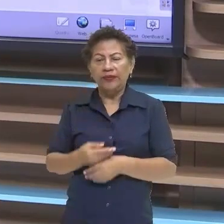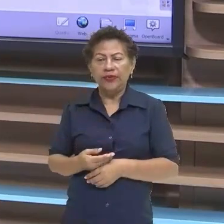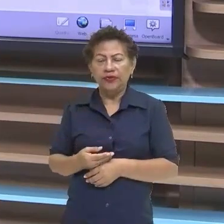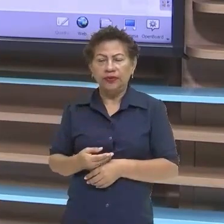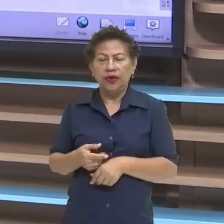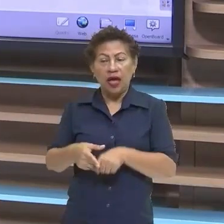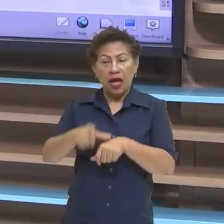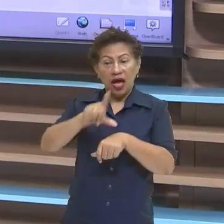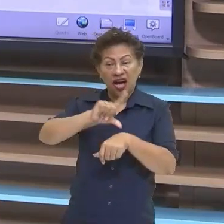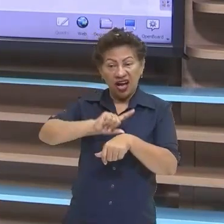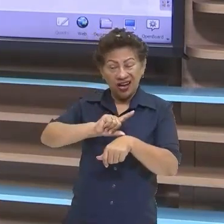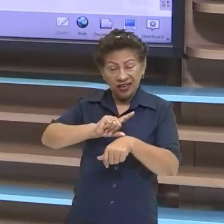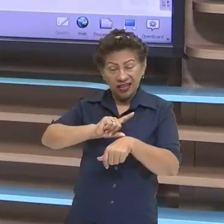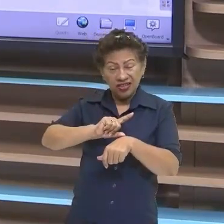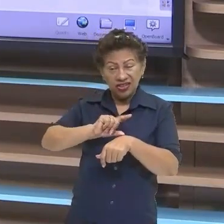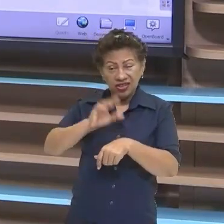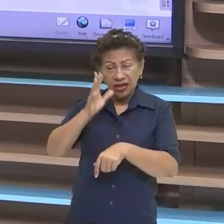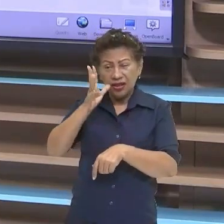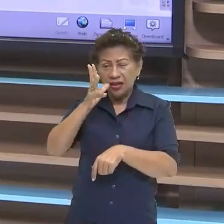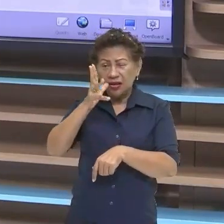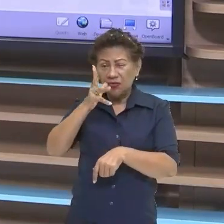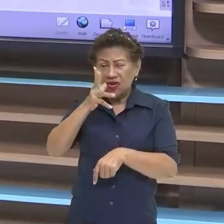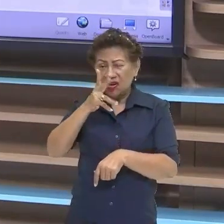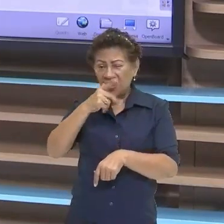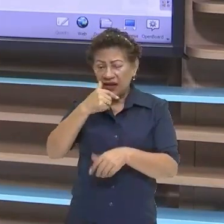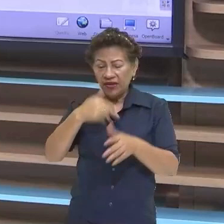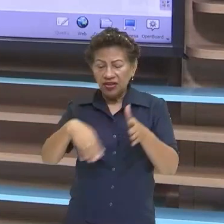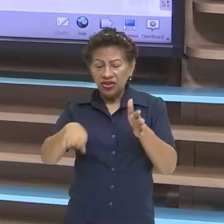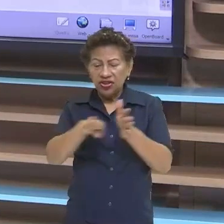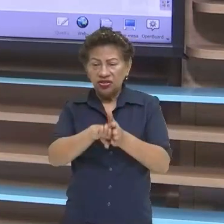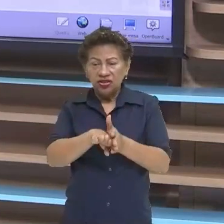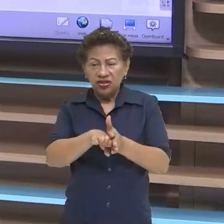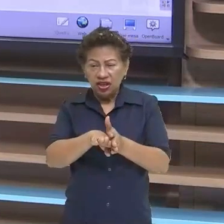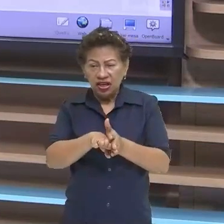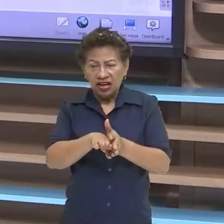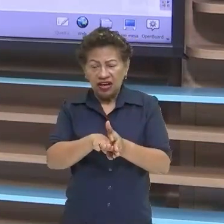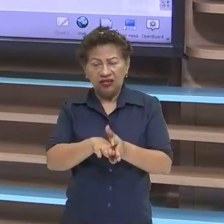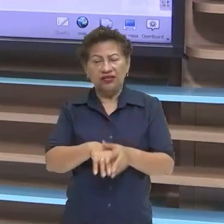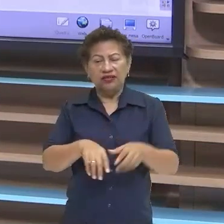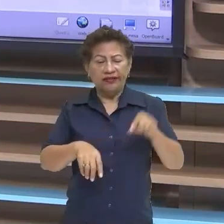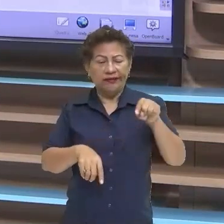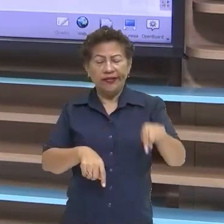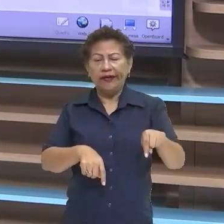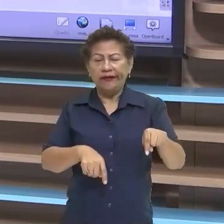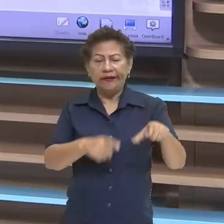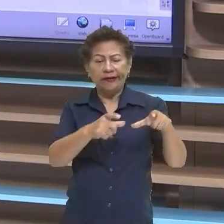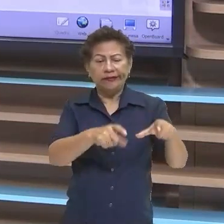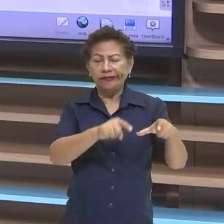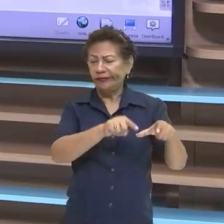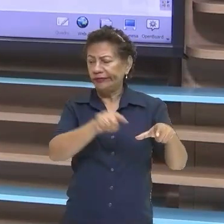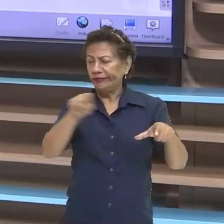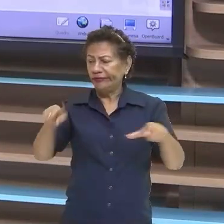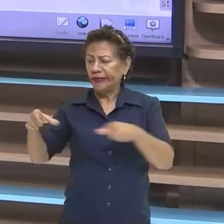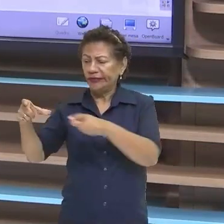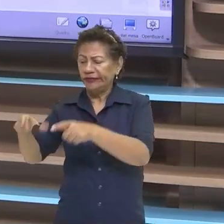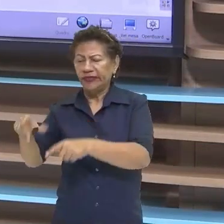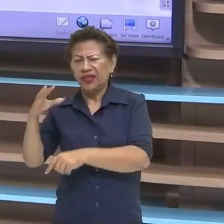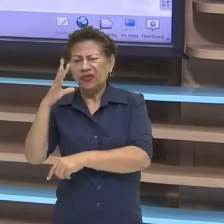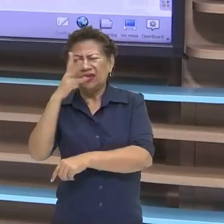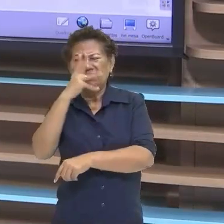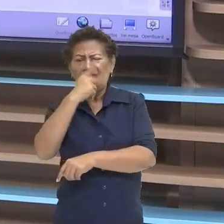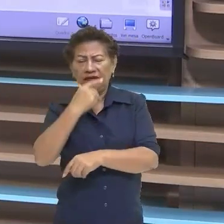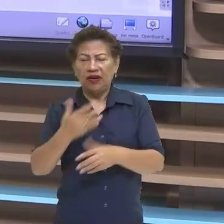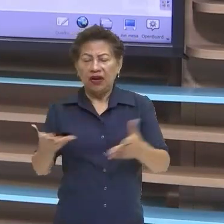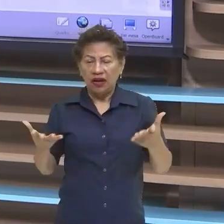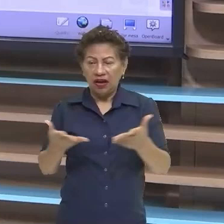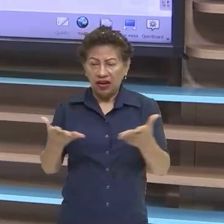gente passa viajando, ele diminuiu. E isso faz parte aí da globalização, onde a gente tem a continuidade, né, do